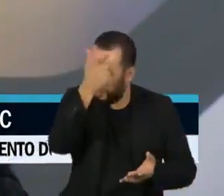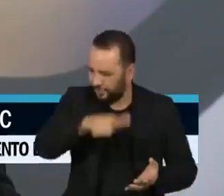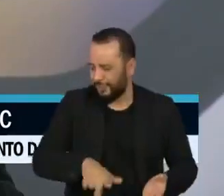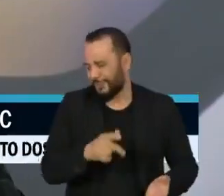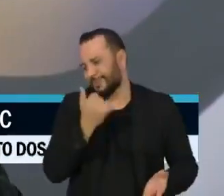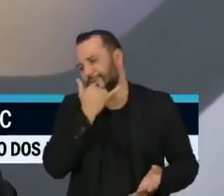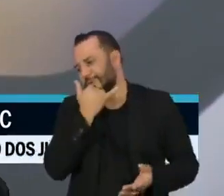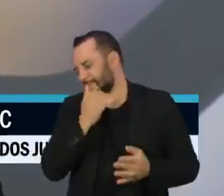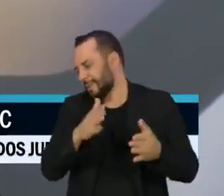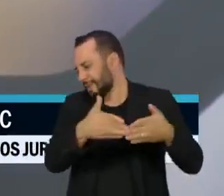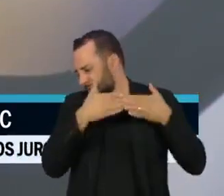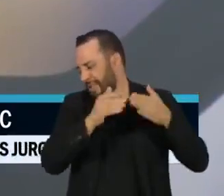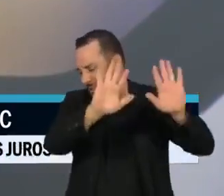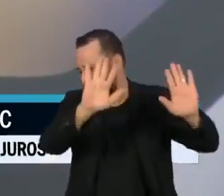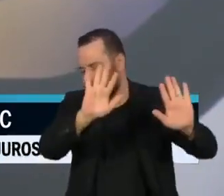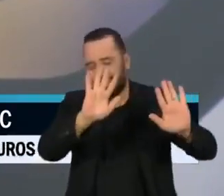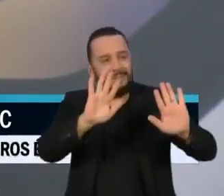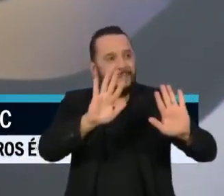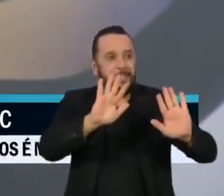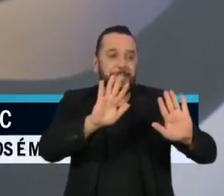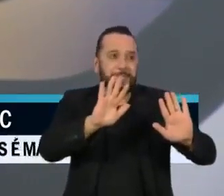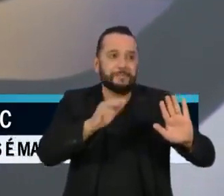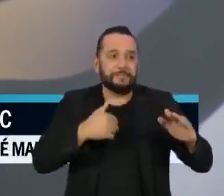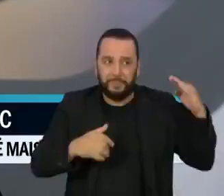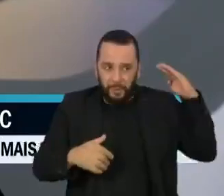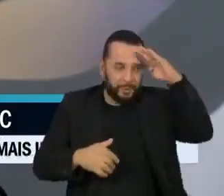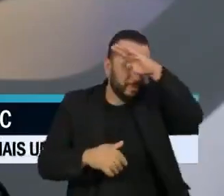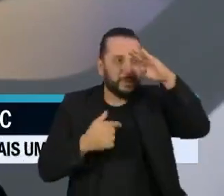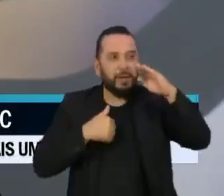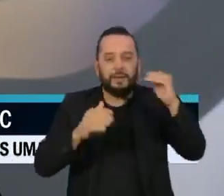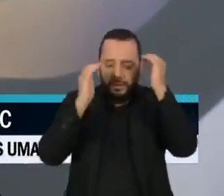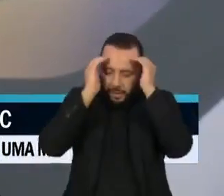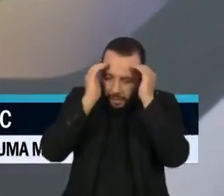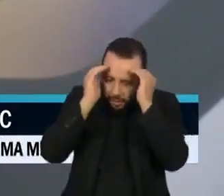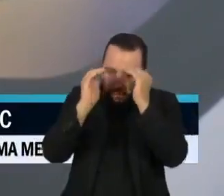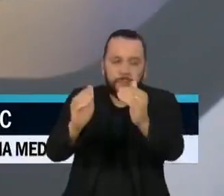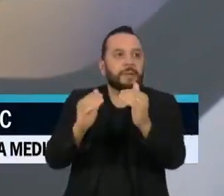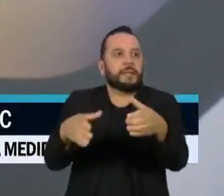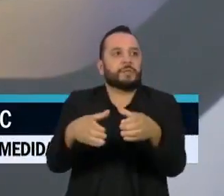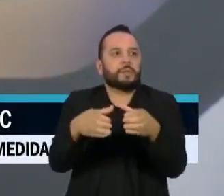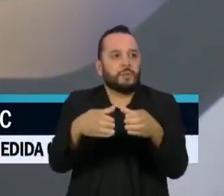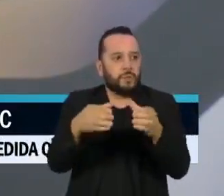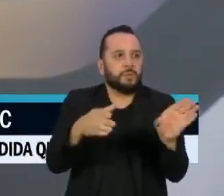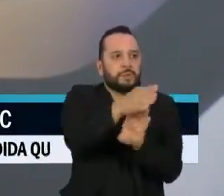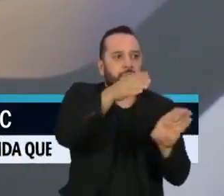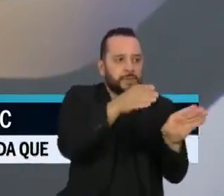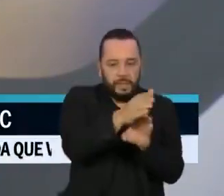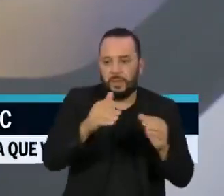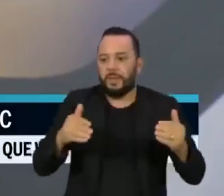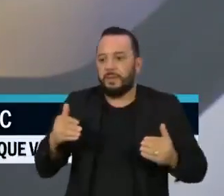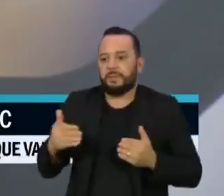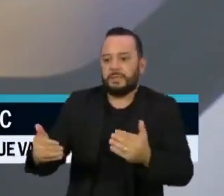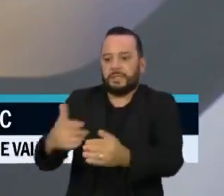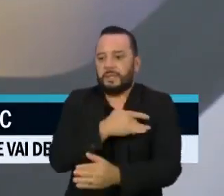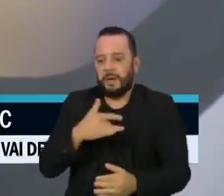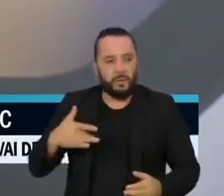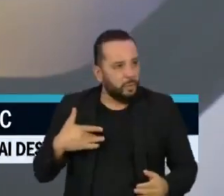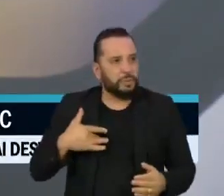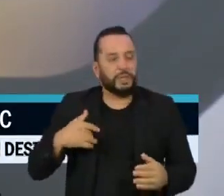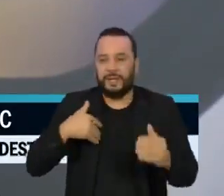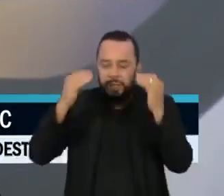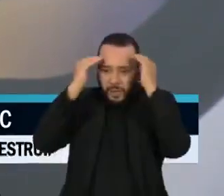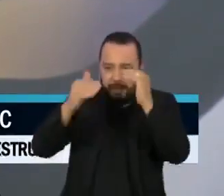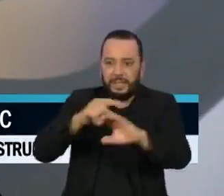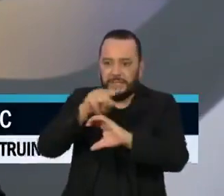eu vou pedir licença aqui, ele não obedece instrução nem de gabinete paralelo, nem de oblíquo, nem de qualquer forma geométrica. Ele